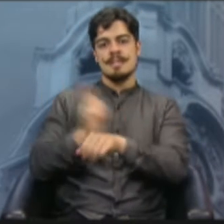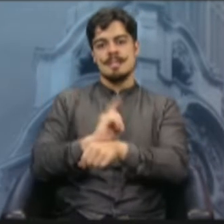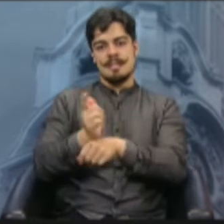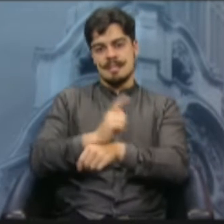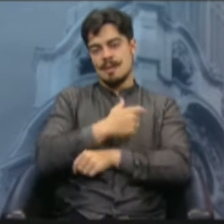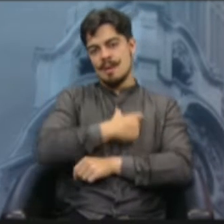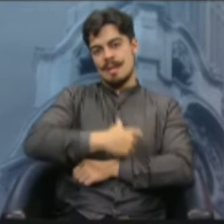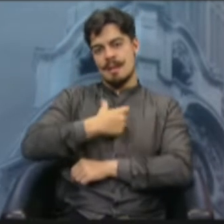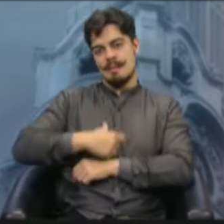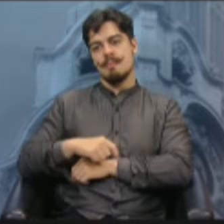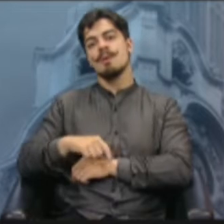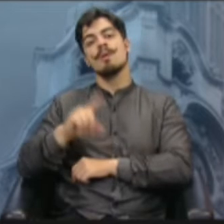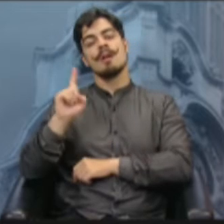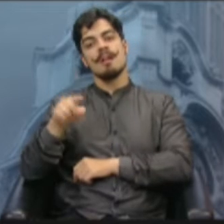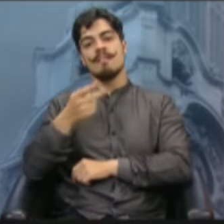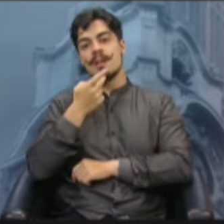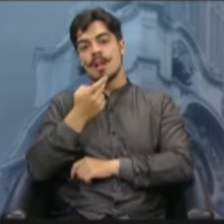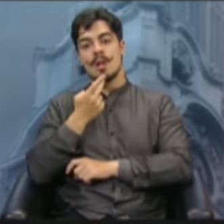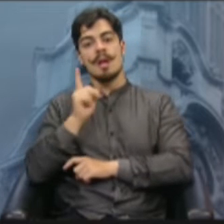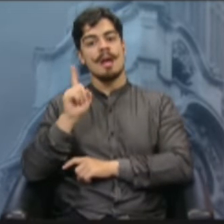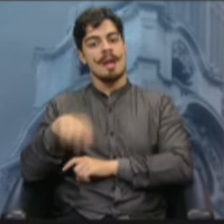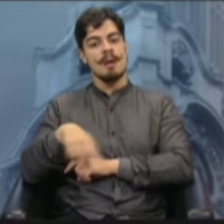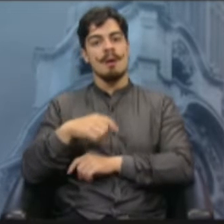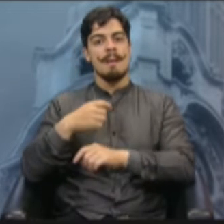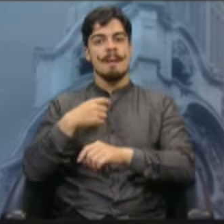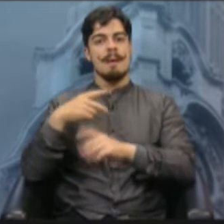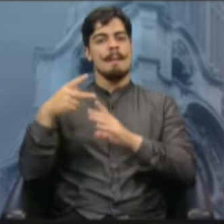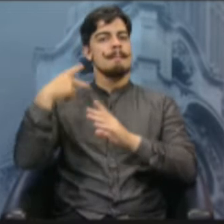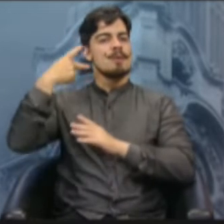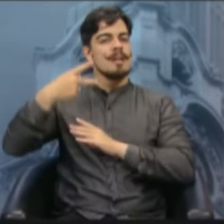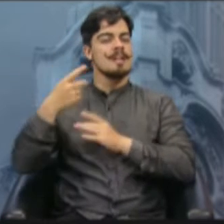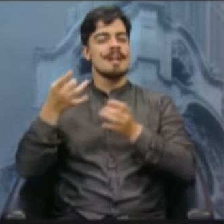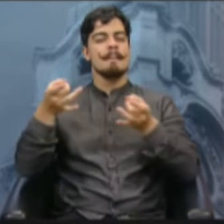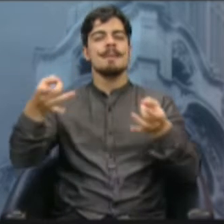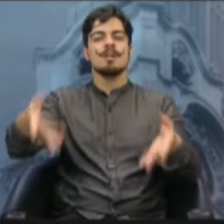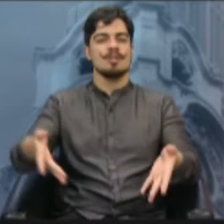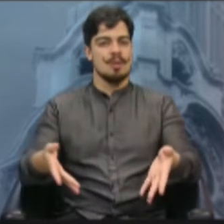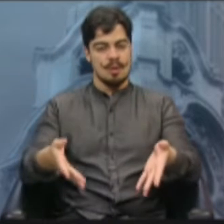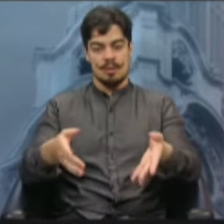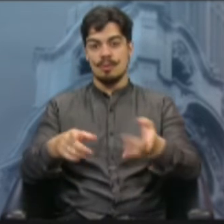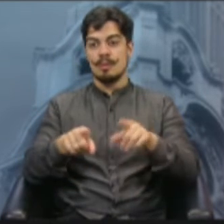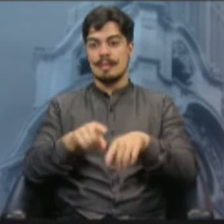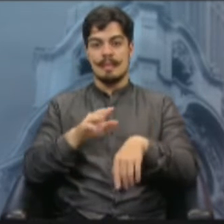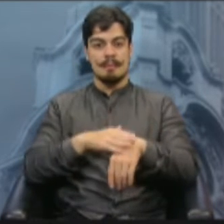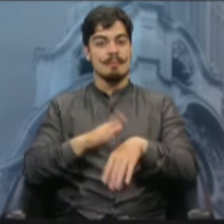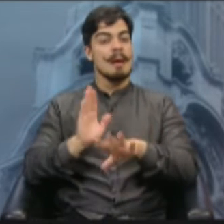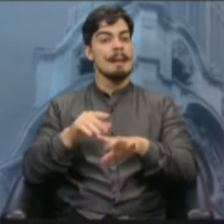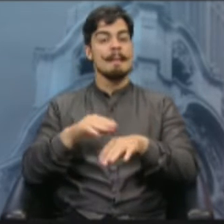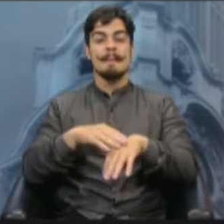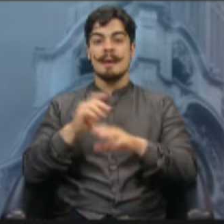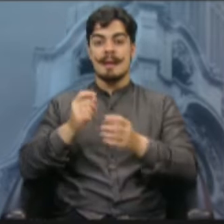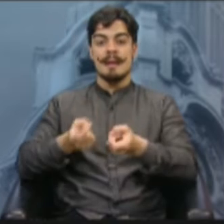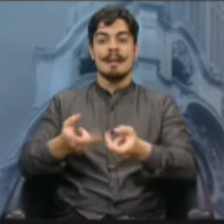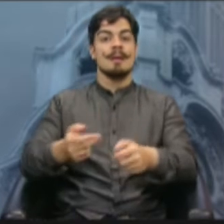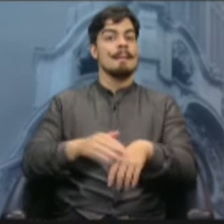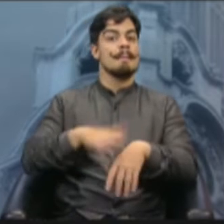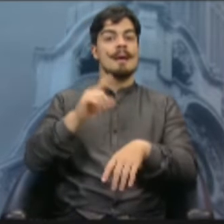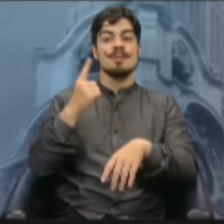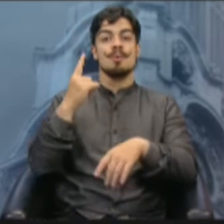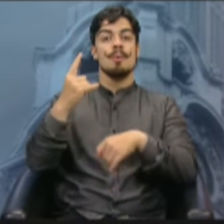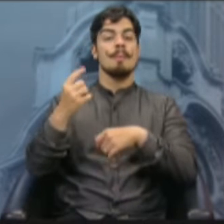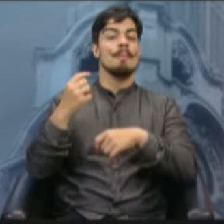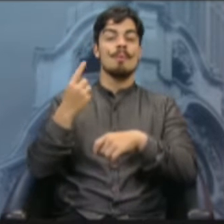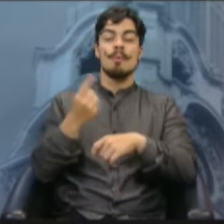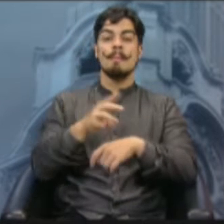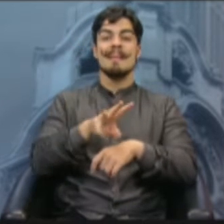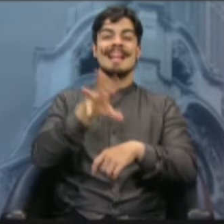Júnior, realizou uma política de abandono no local do Olímpico, mesmo tendo gastado mais de R$ 1 milhão por ano na manutenção do